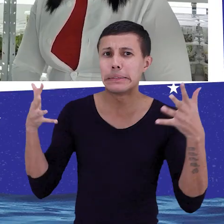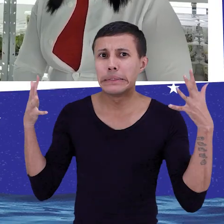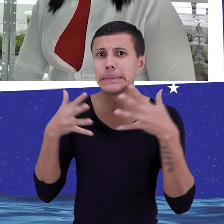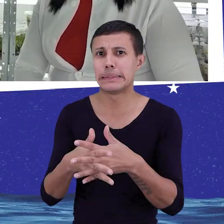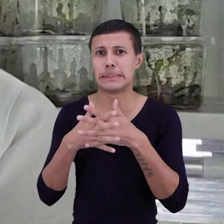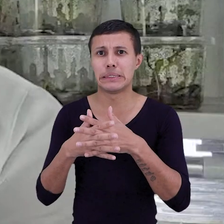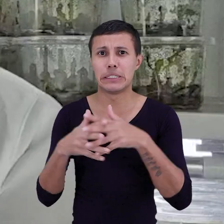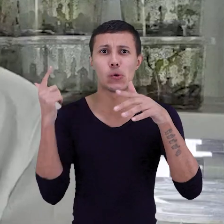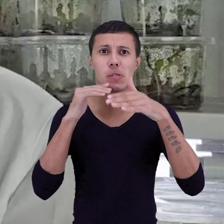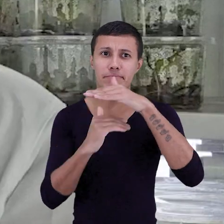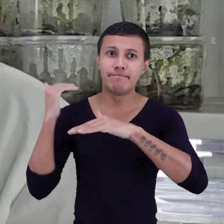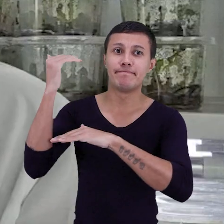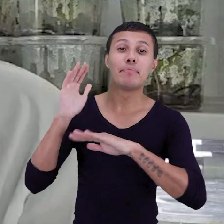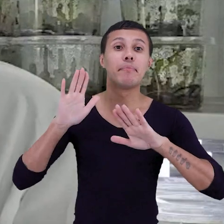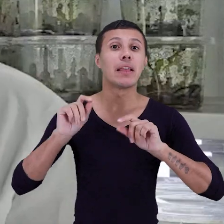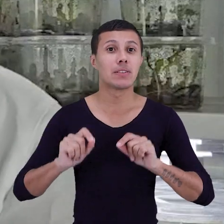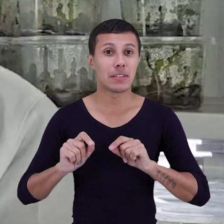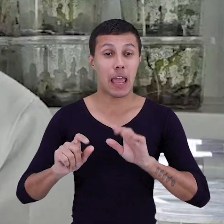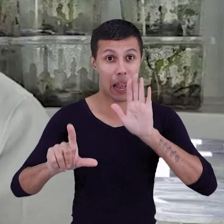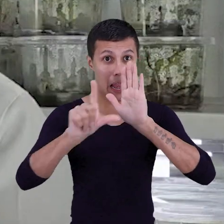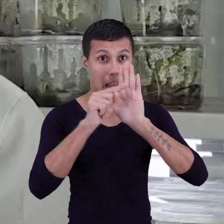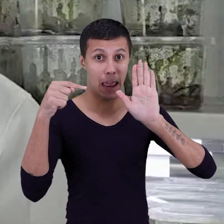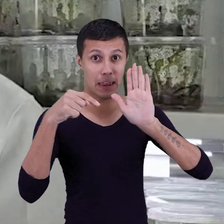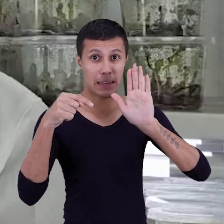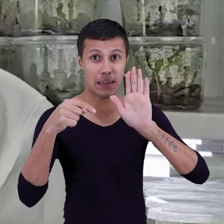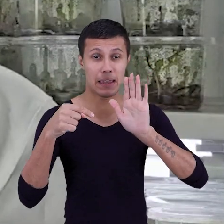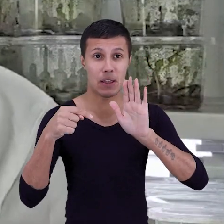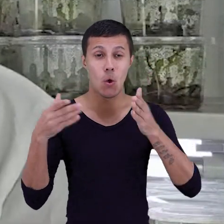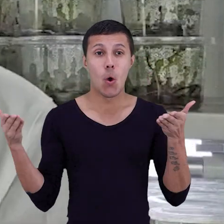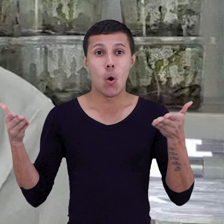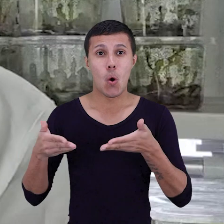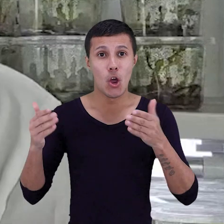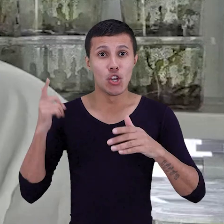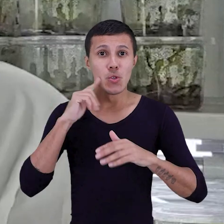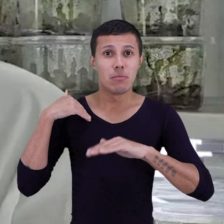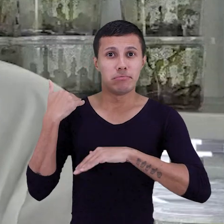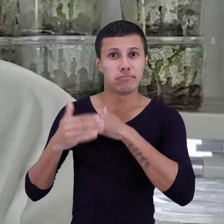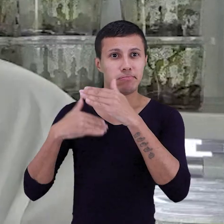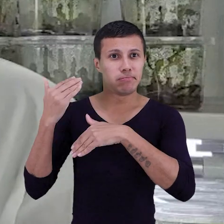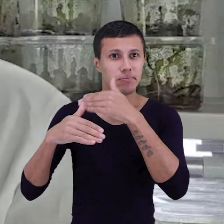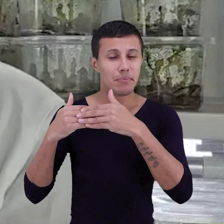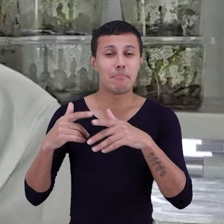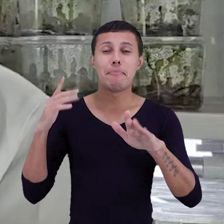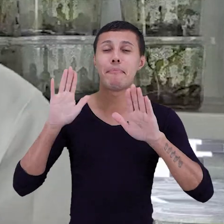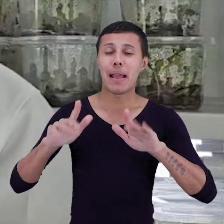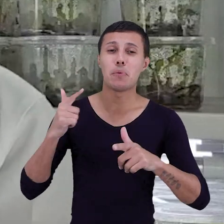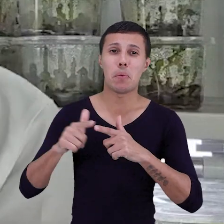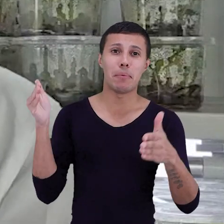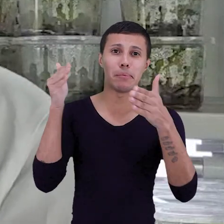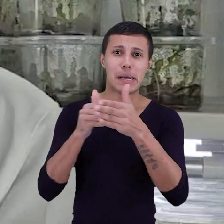a avançar. A questão de legislação também, que hoje, apesar da gente já estar desenvolvendo, a gente esbarra em